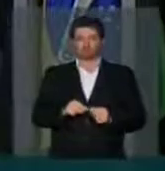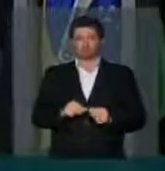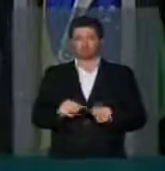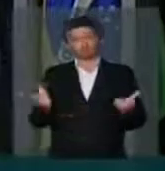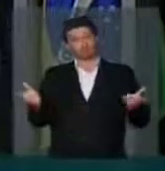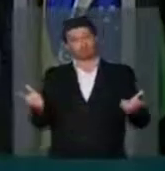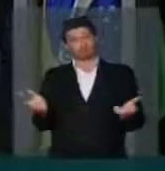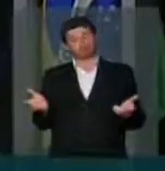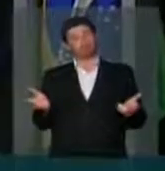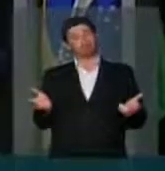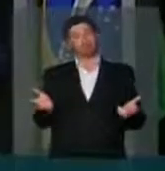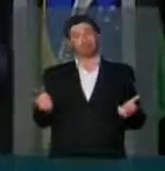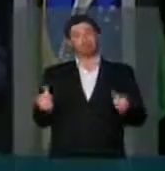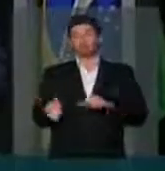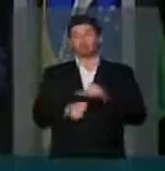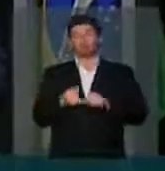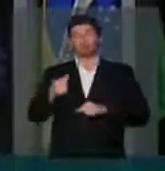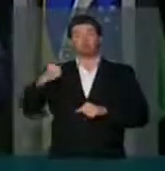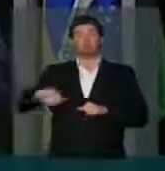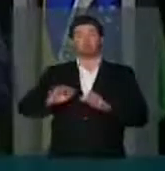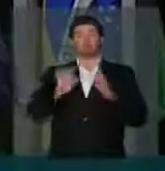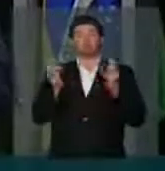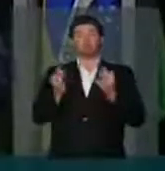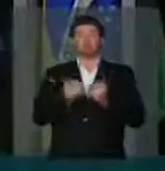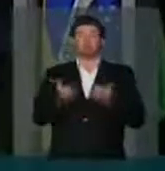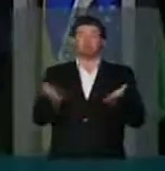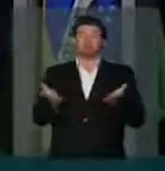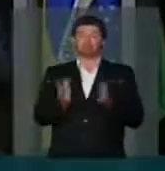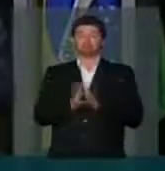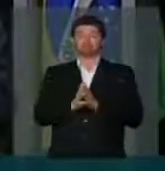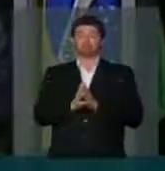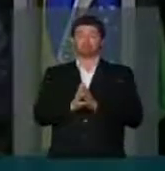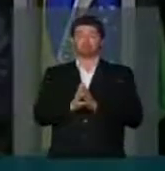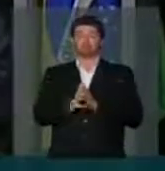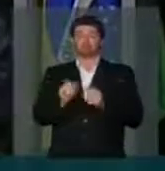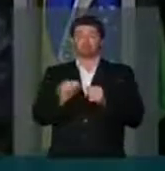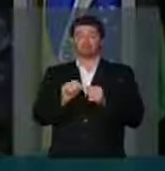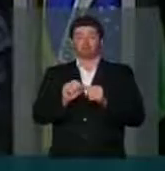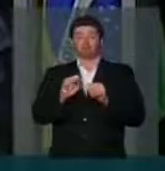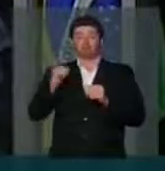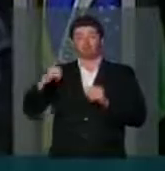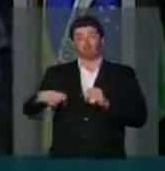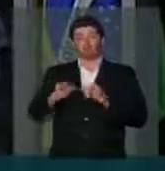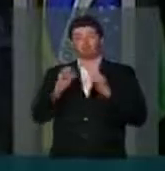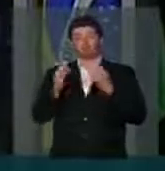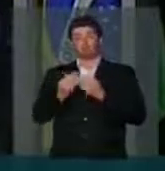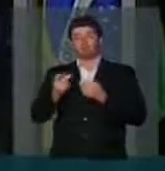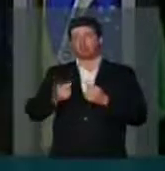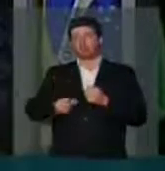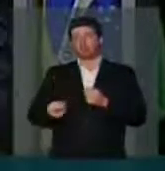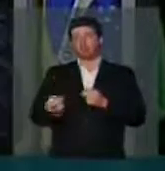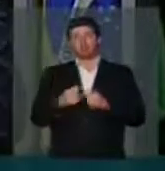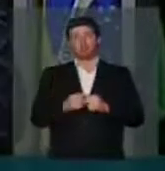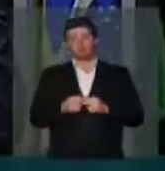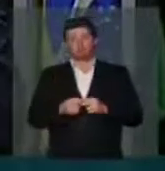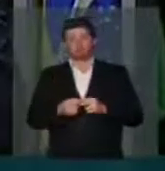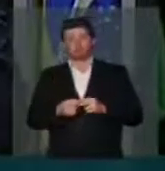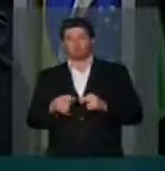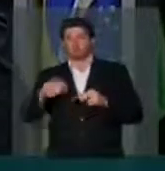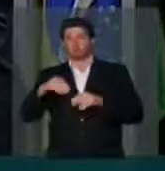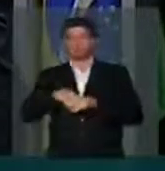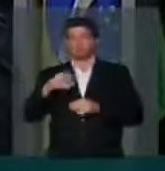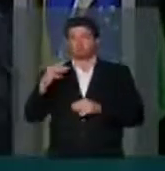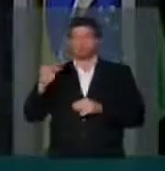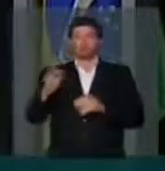que ele transformou no Bolsa Família, e fazendo com que o Bolsa Família perpetuasse aí o Partido